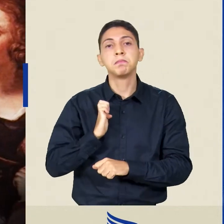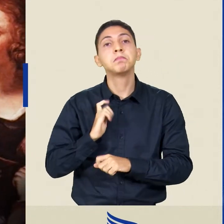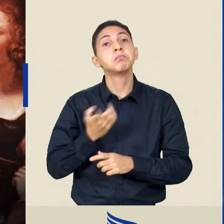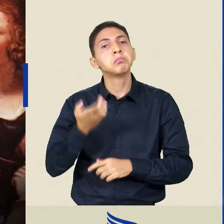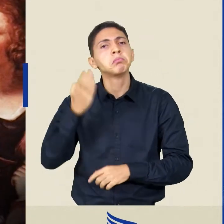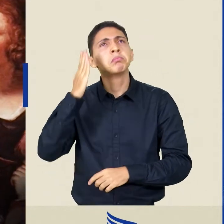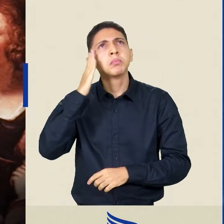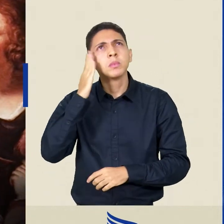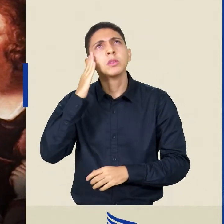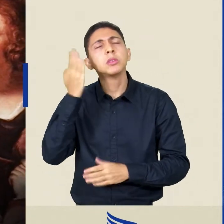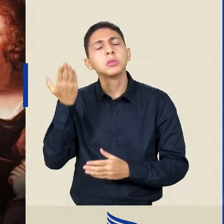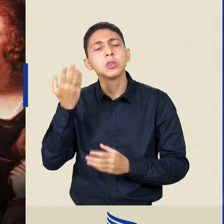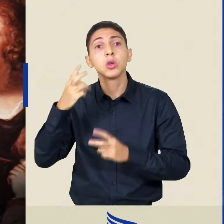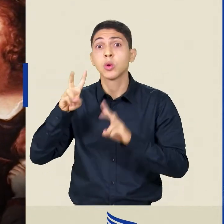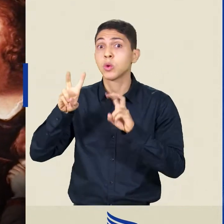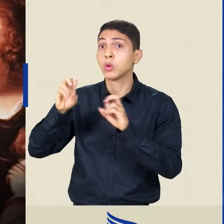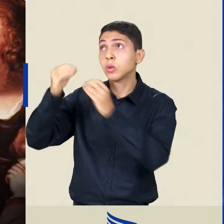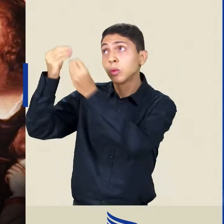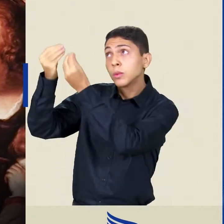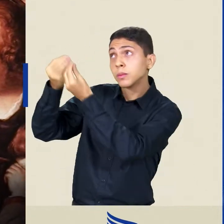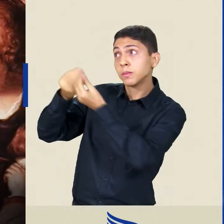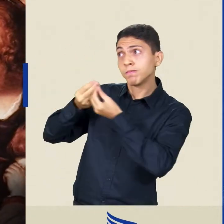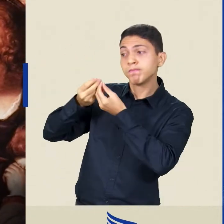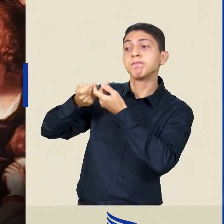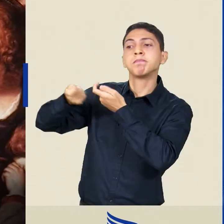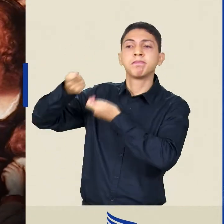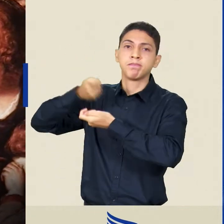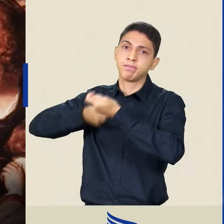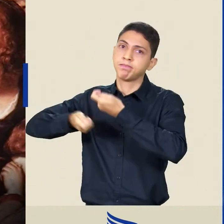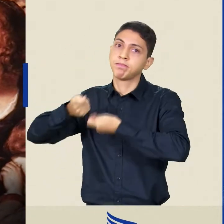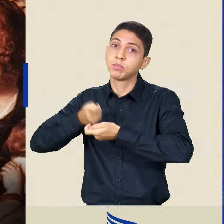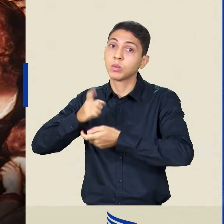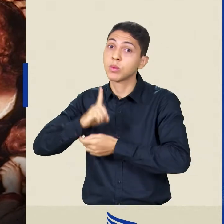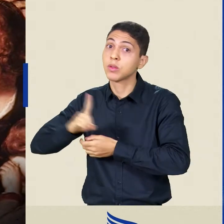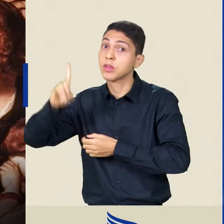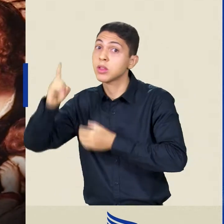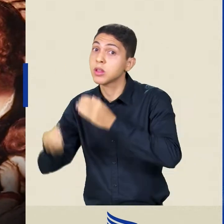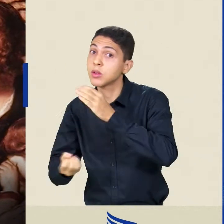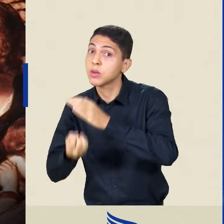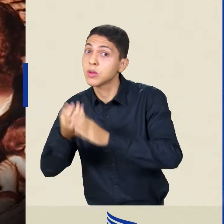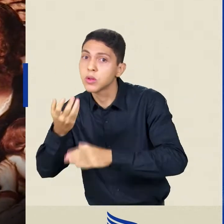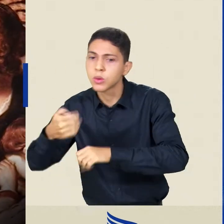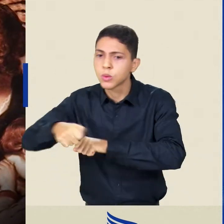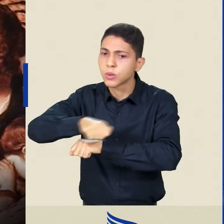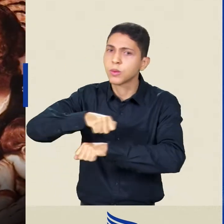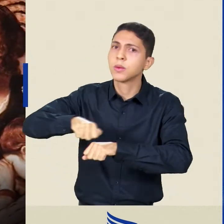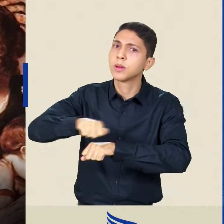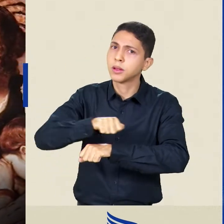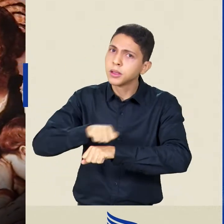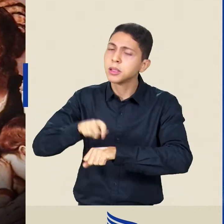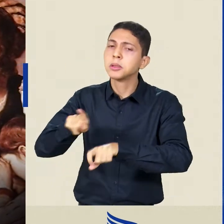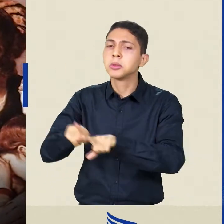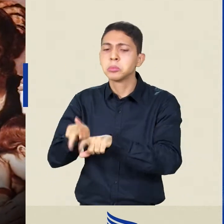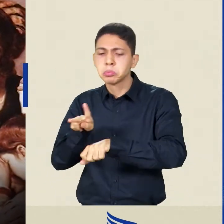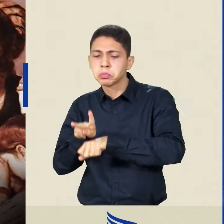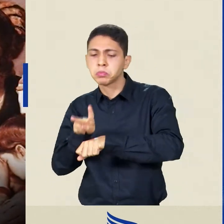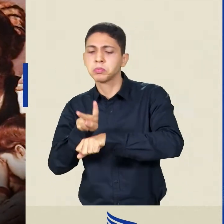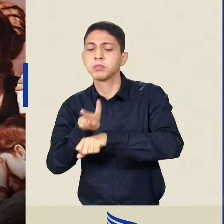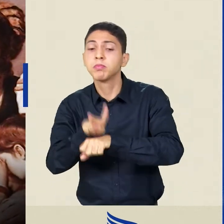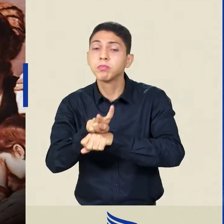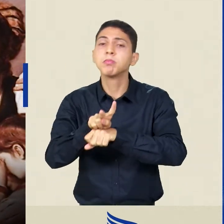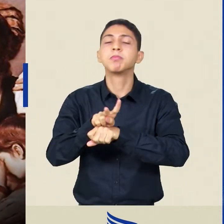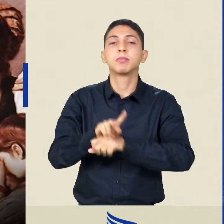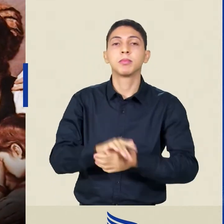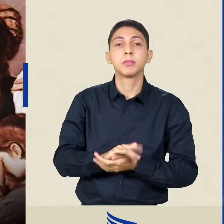mordomia. Ele compreendeu que o Senhor o havia criado e que o Senhor mantinha a sua vida. Ele enfrentou